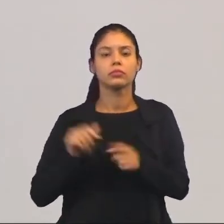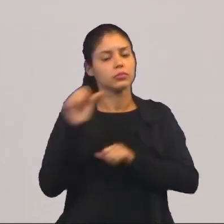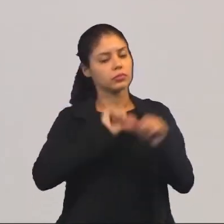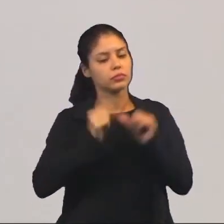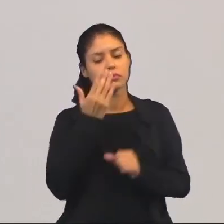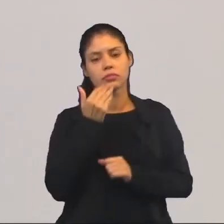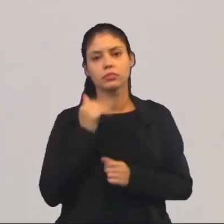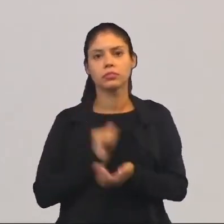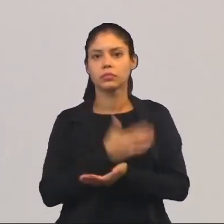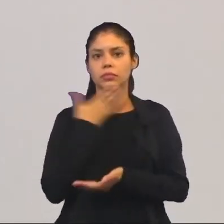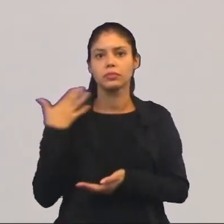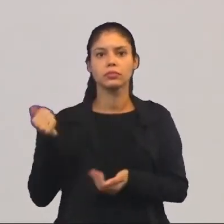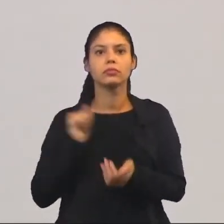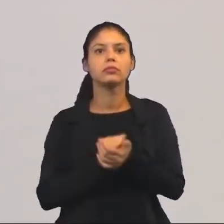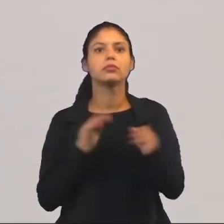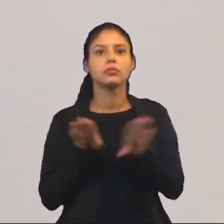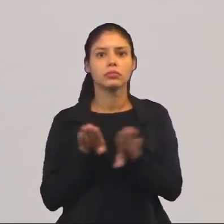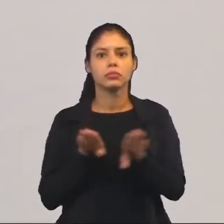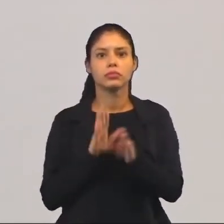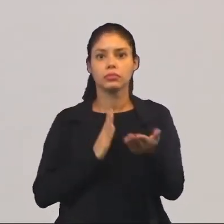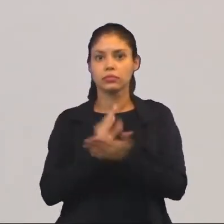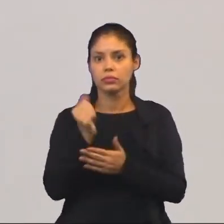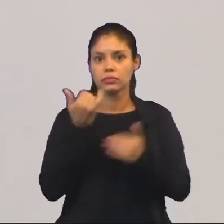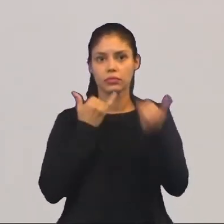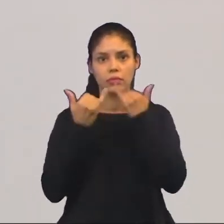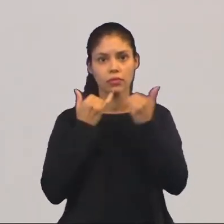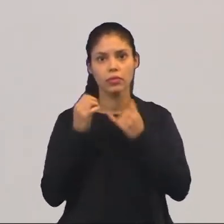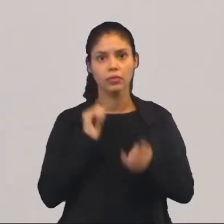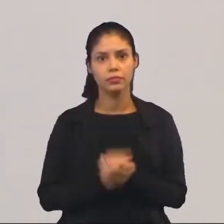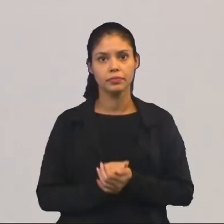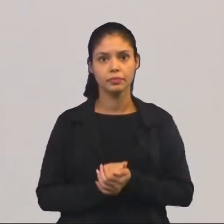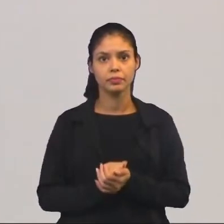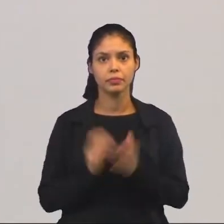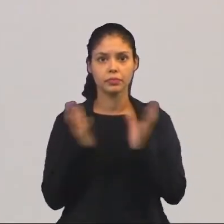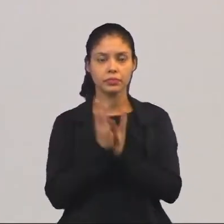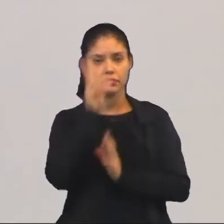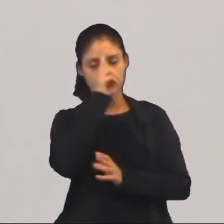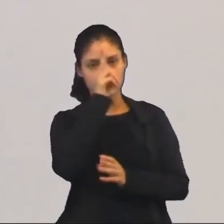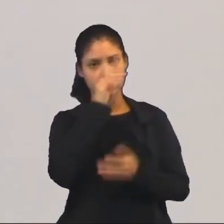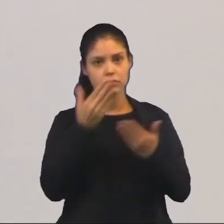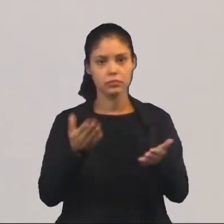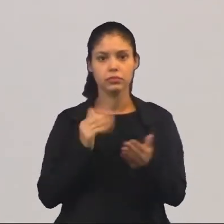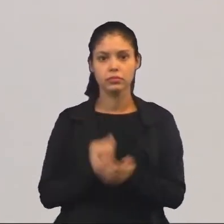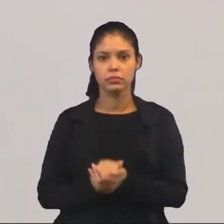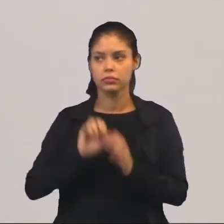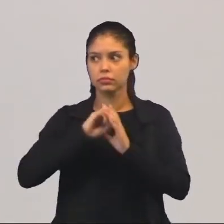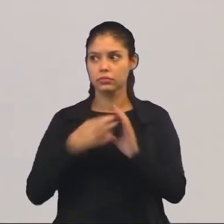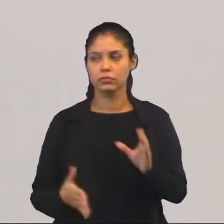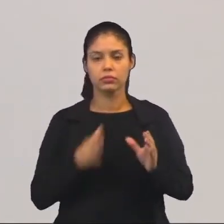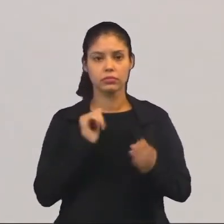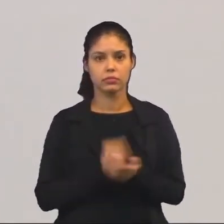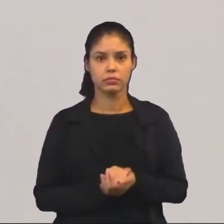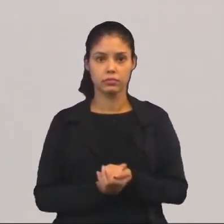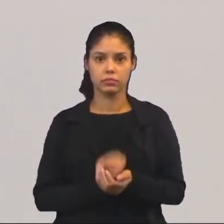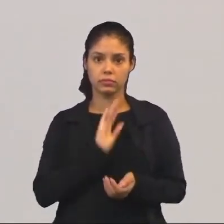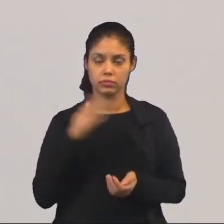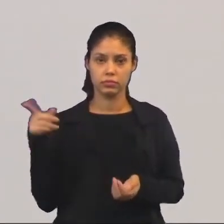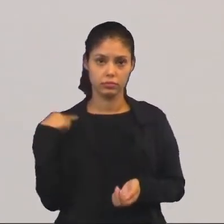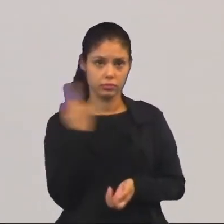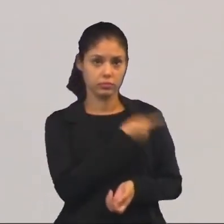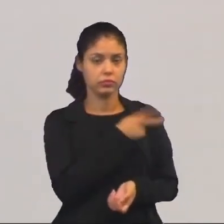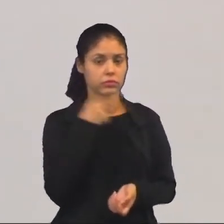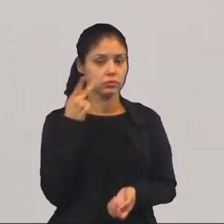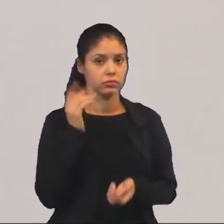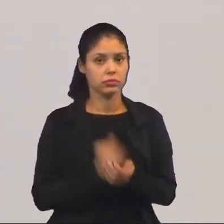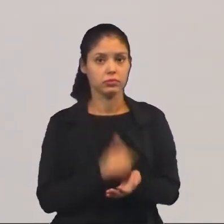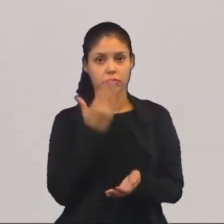hábitos, queremos comer melhor e também em busca de informação. Então, turminha, eu quero lembrar vocês sobre essa característica. Então, quando nós falamos